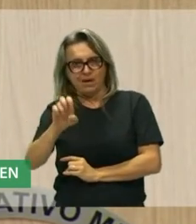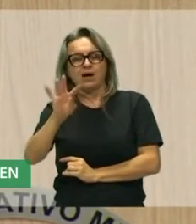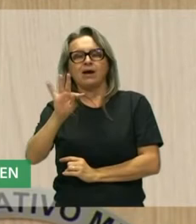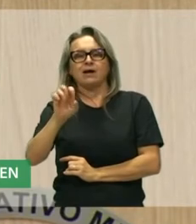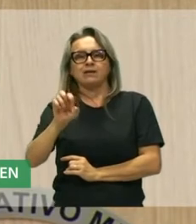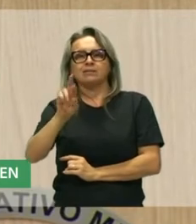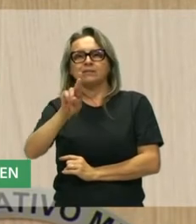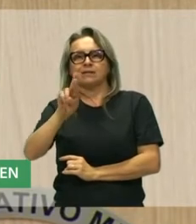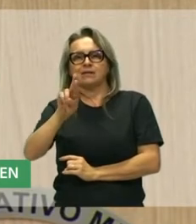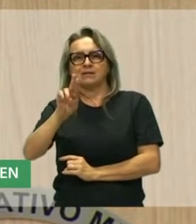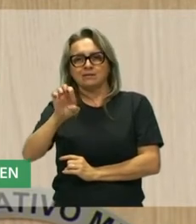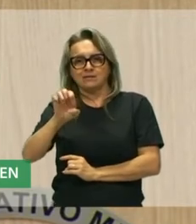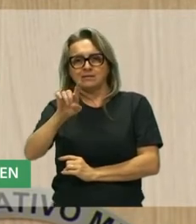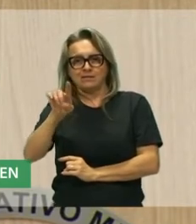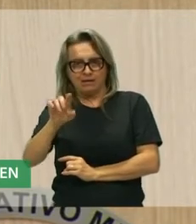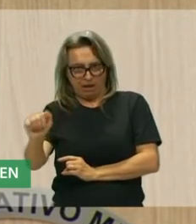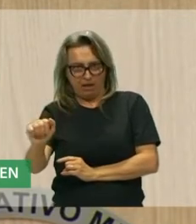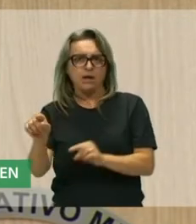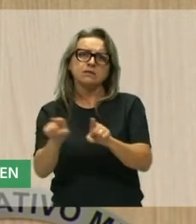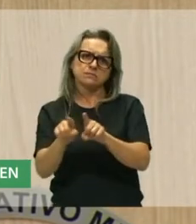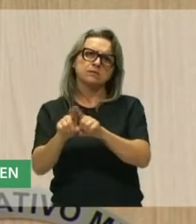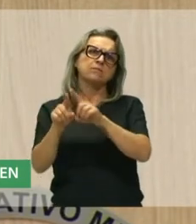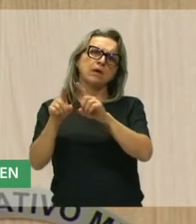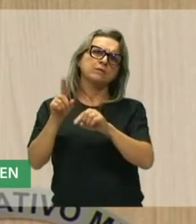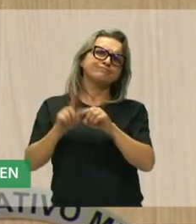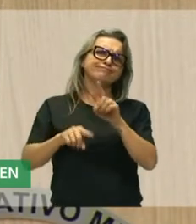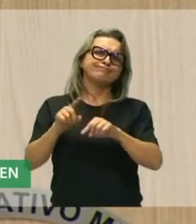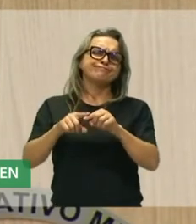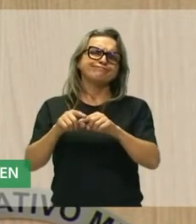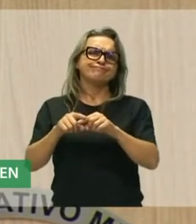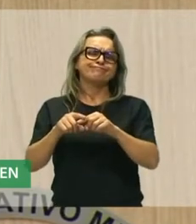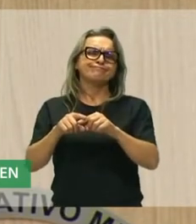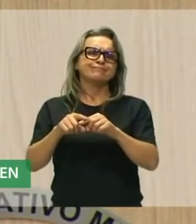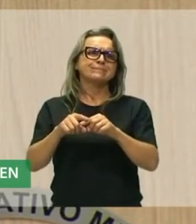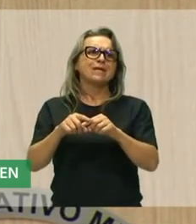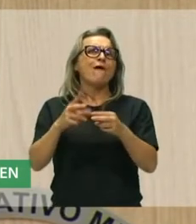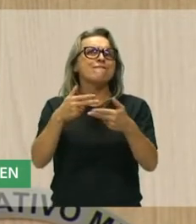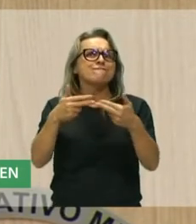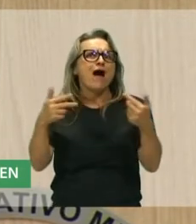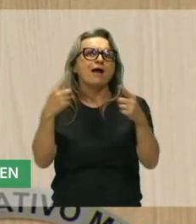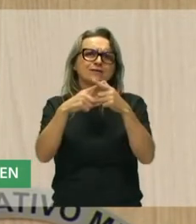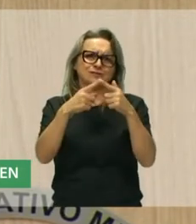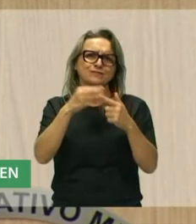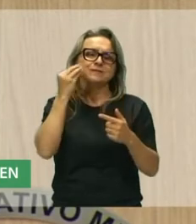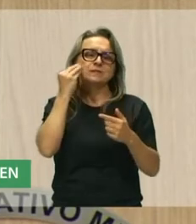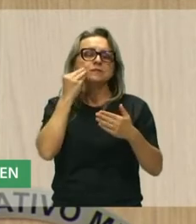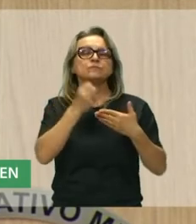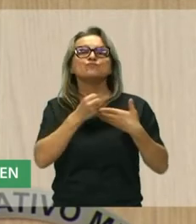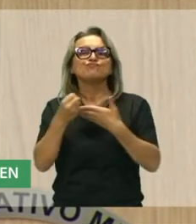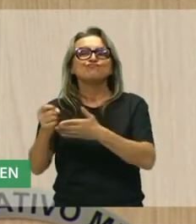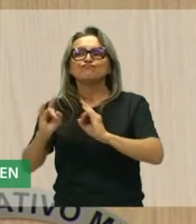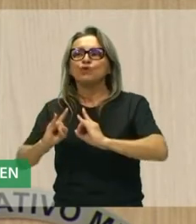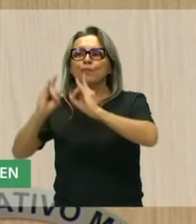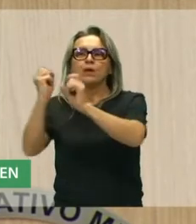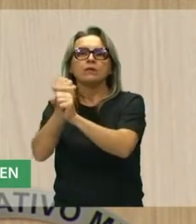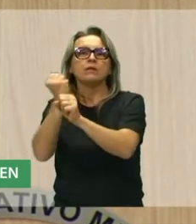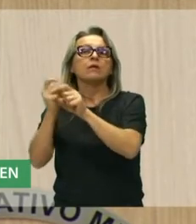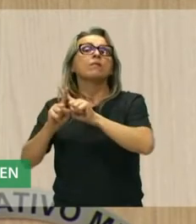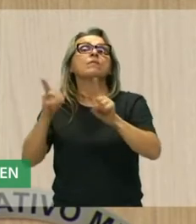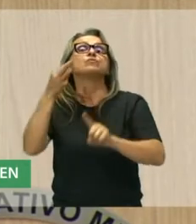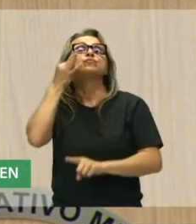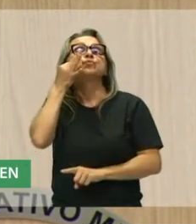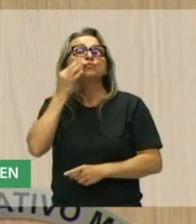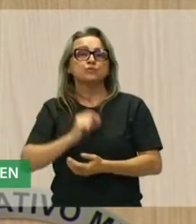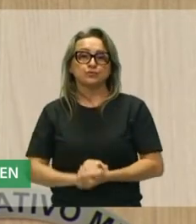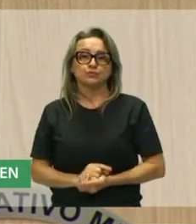equipamentos. Intermediamos em inúmeras vezes equipar e ter o prédio pronto. Mas o custeio, quem é que vai arcar com esse